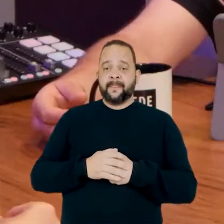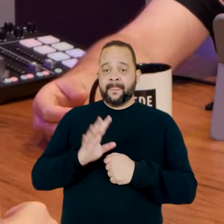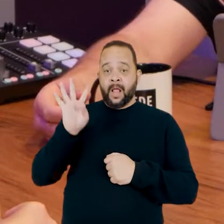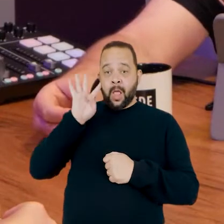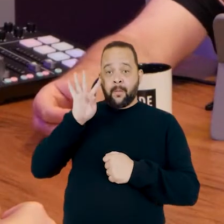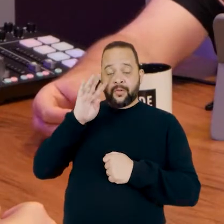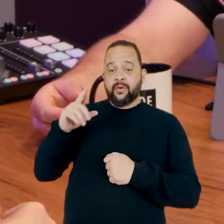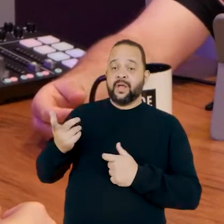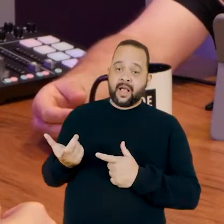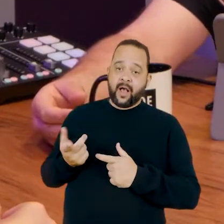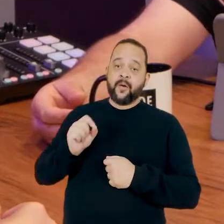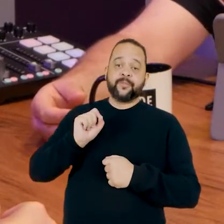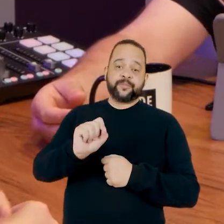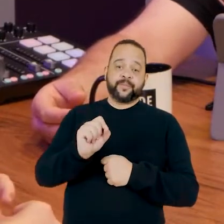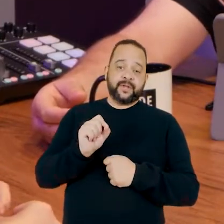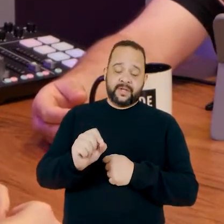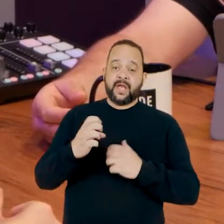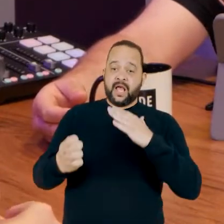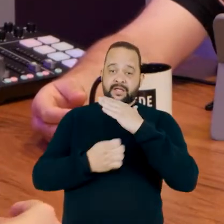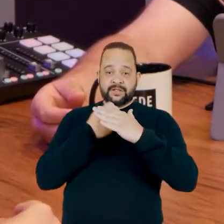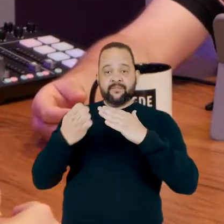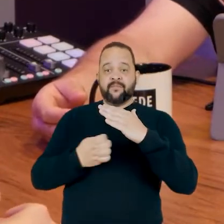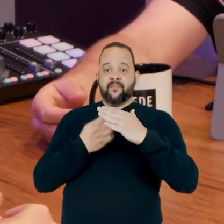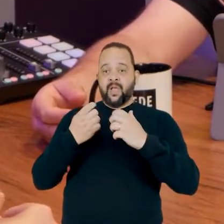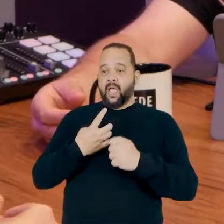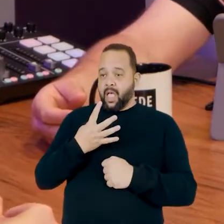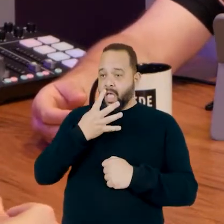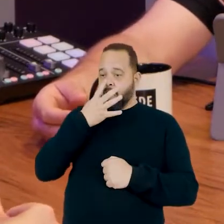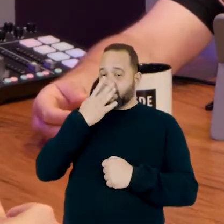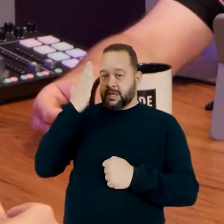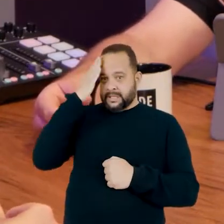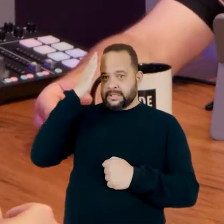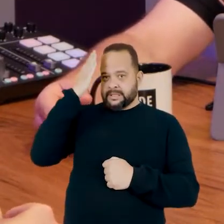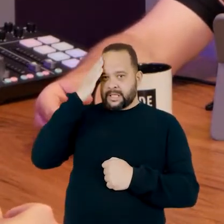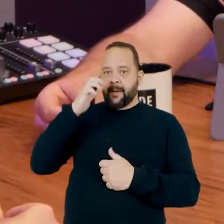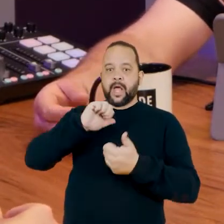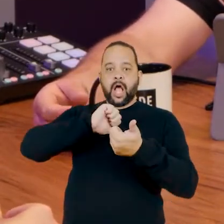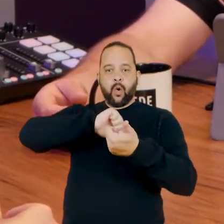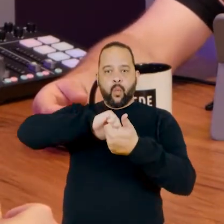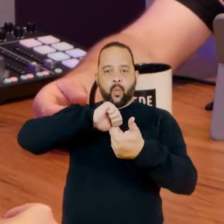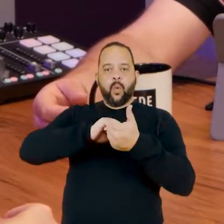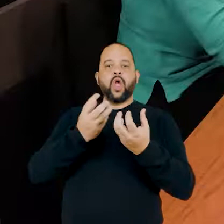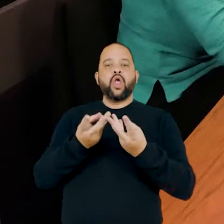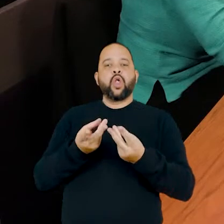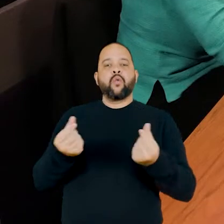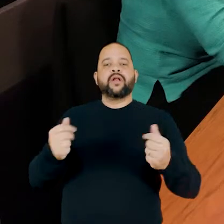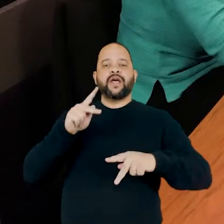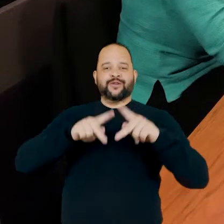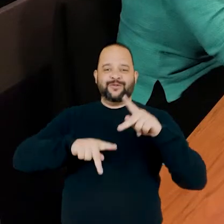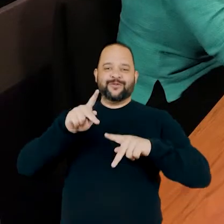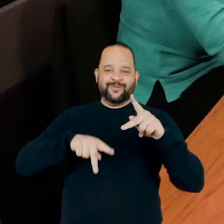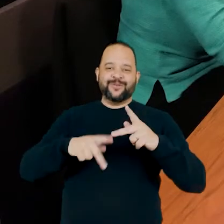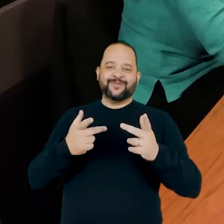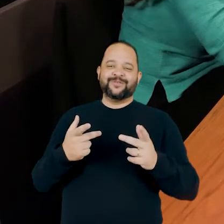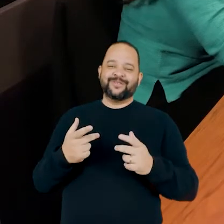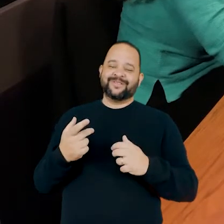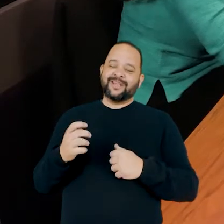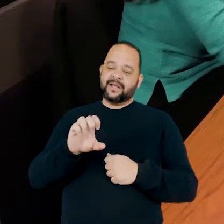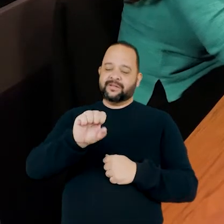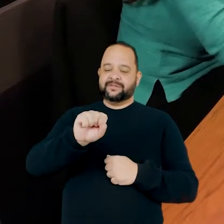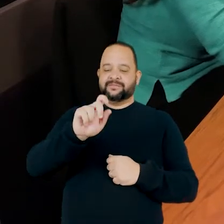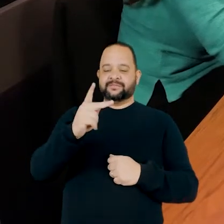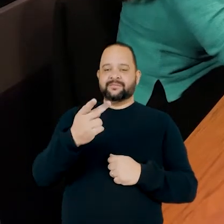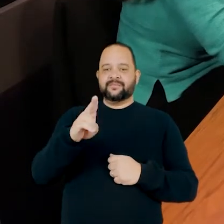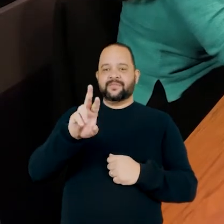legal que o mercado reconhece a qualidade do produto de vocês, né? Então, acho que fica fácil vender quando é assim, né?